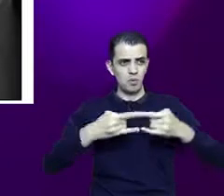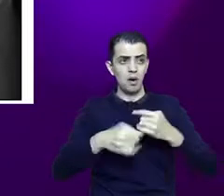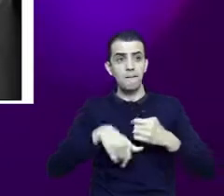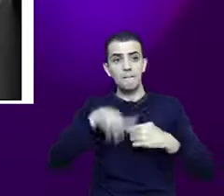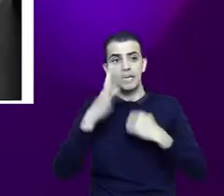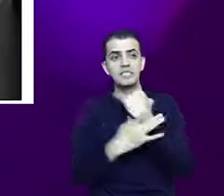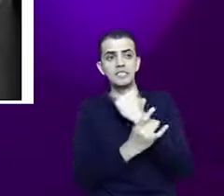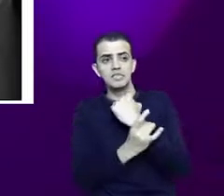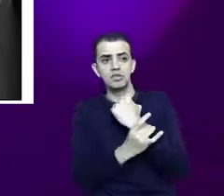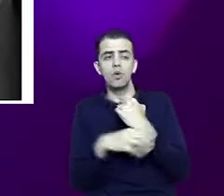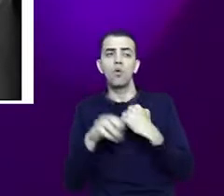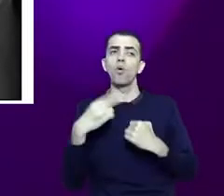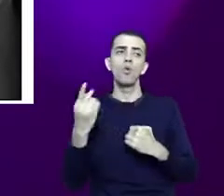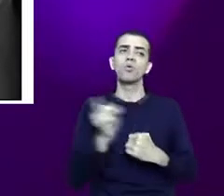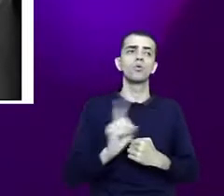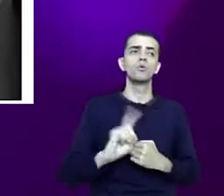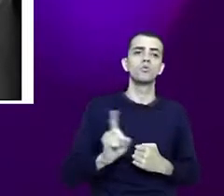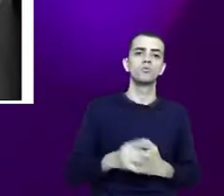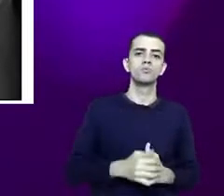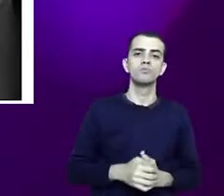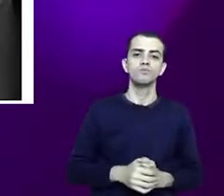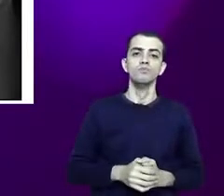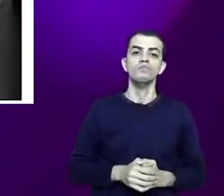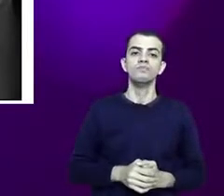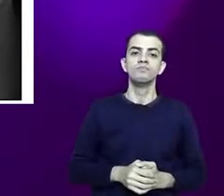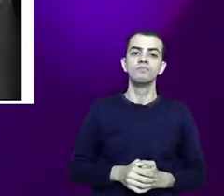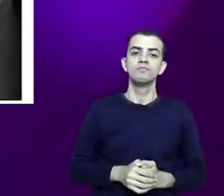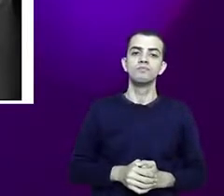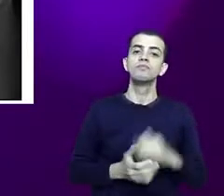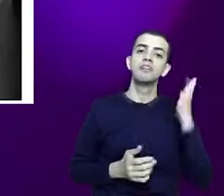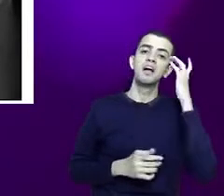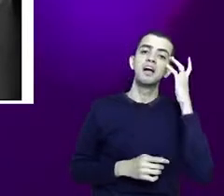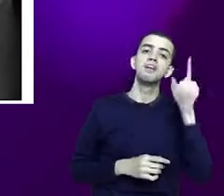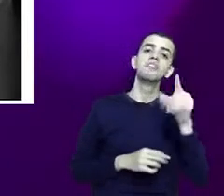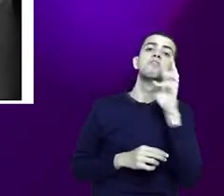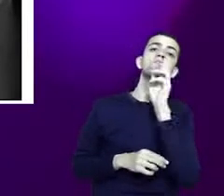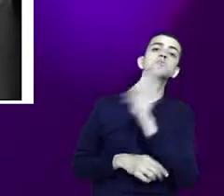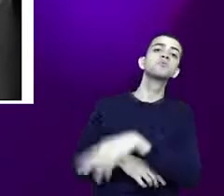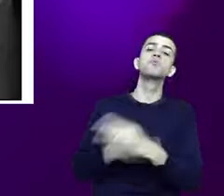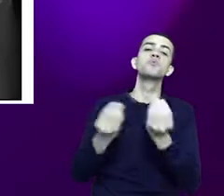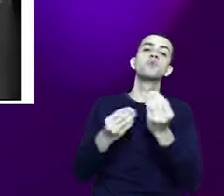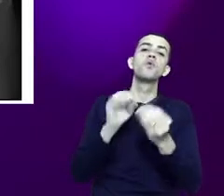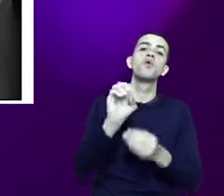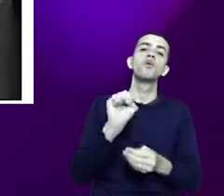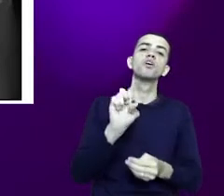que a convencional? Oswaldo, o que você responderia para ela aí?